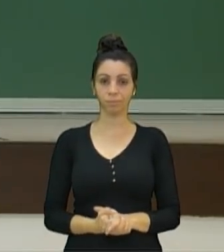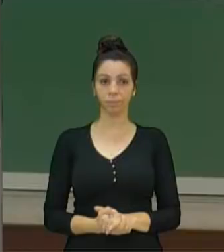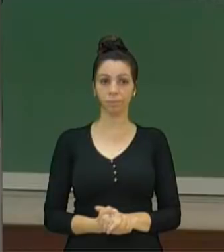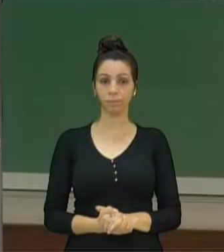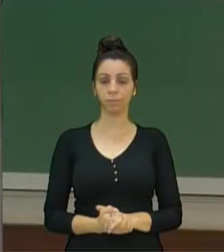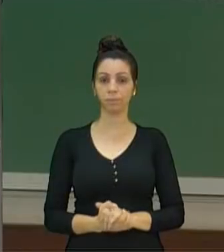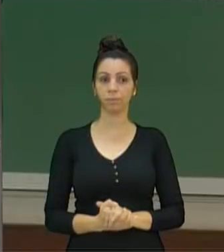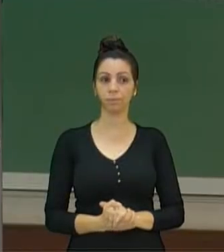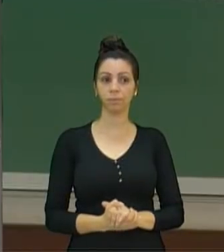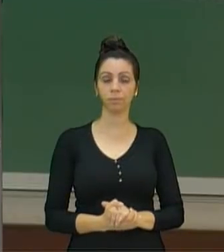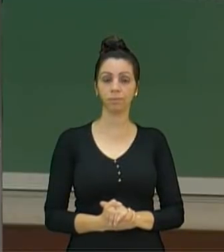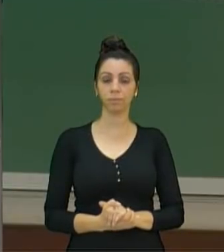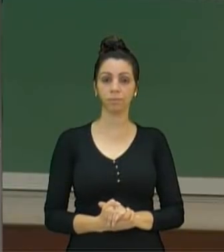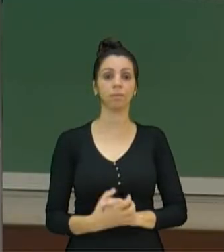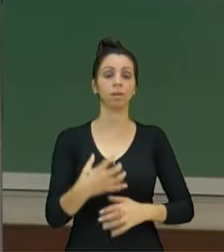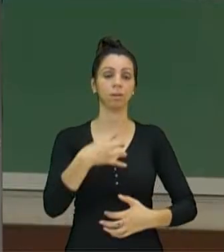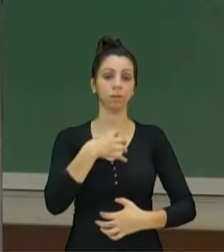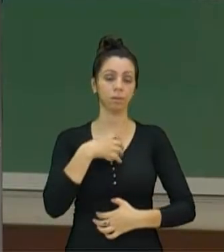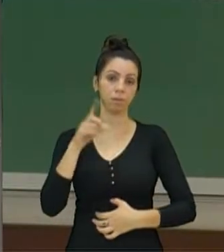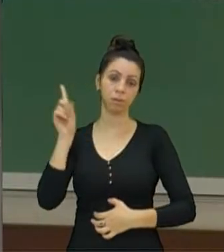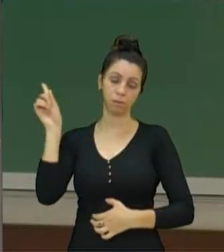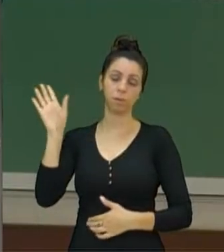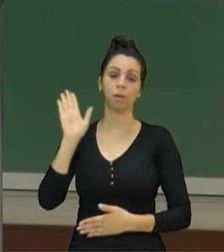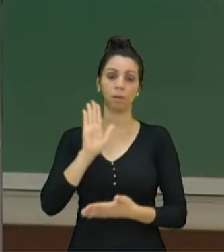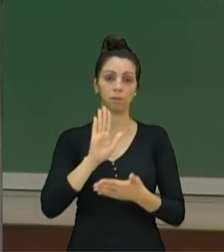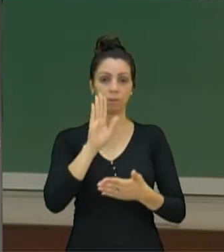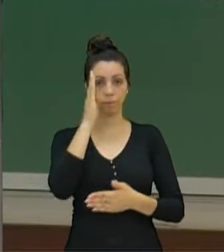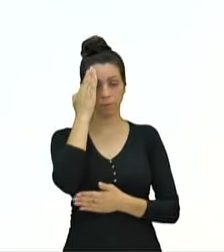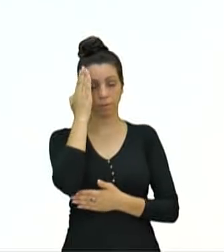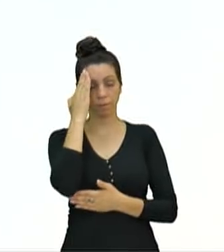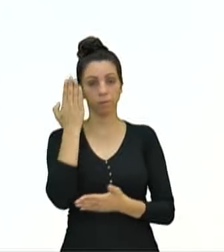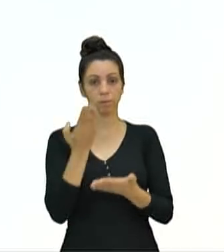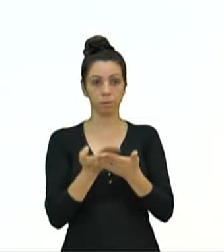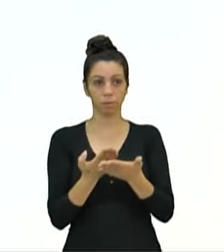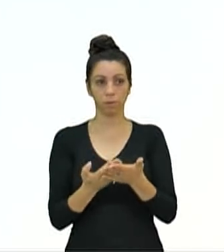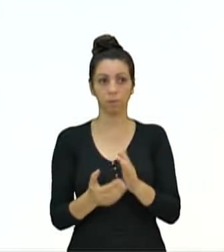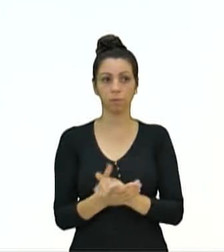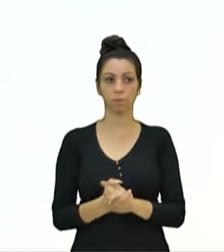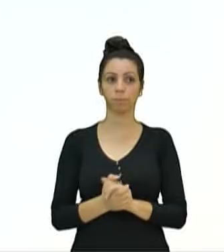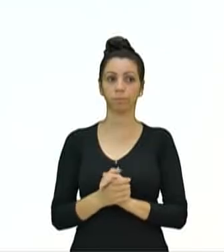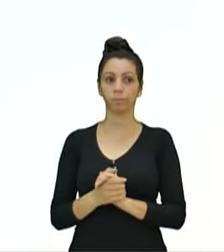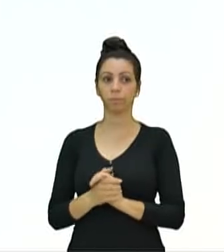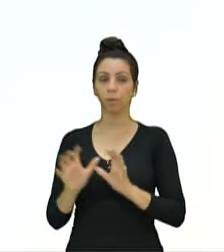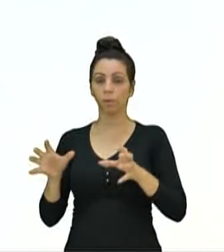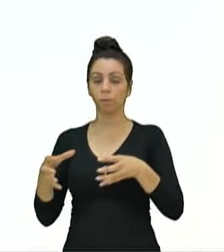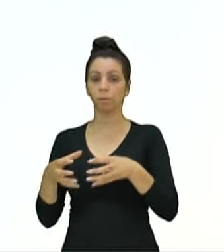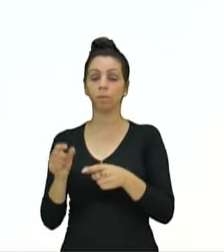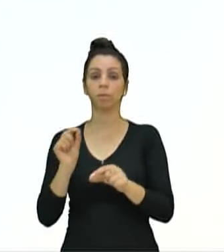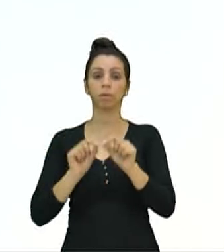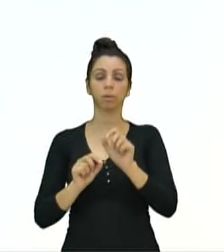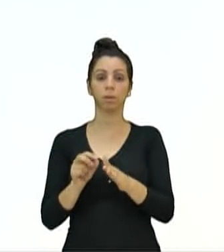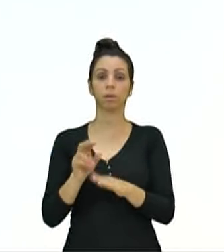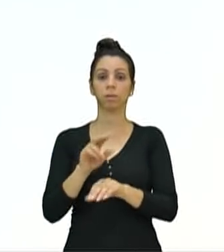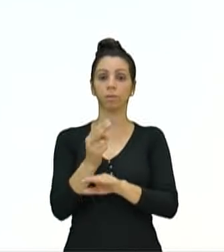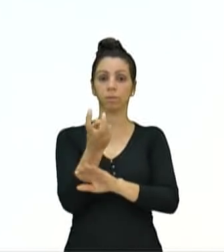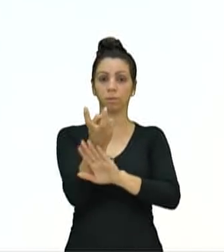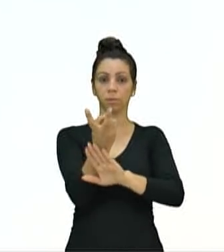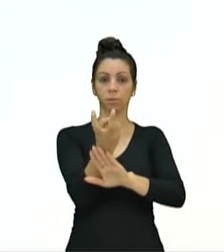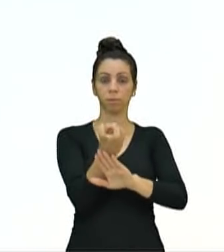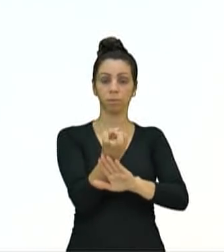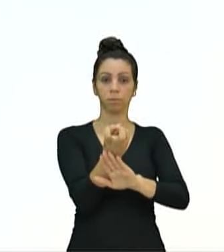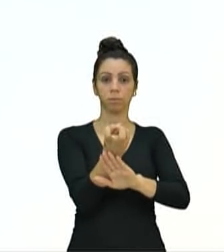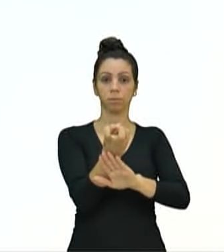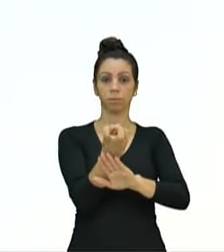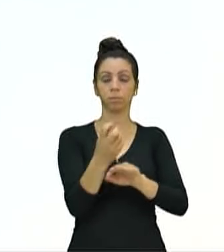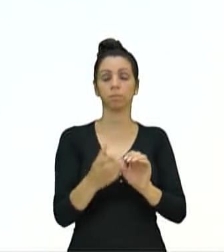de saltos, esse a gente praticamente já viu, né? O grupado, as pernas ficam flexionadas em direção ao